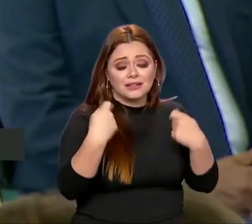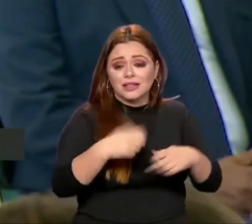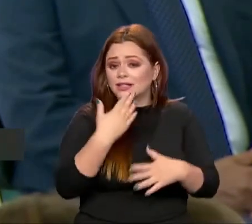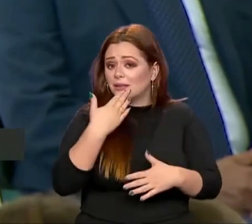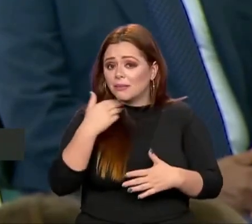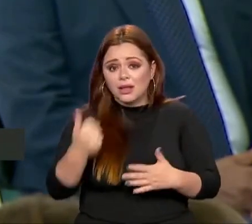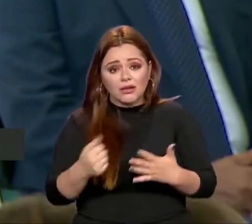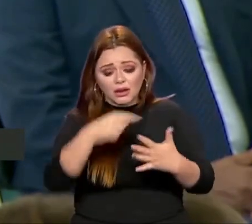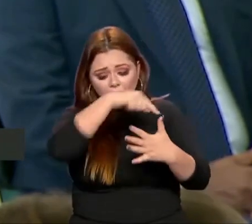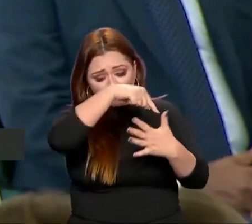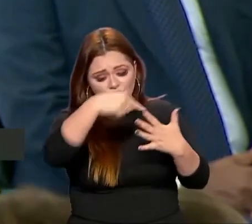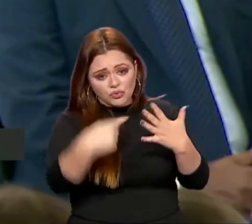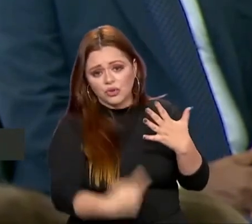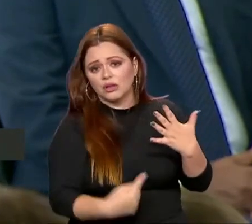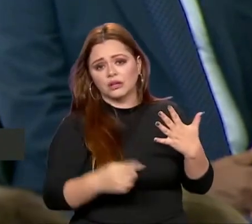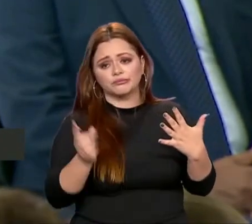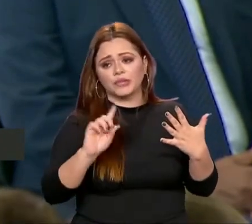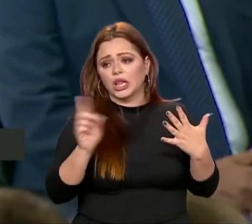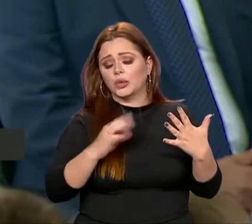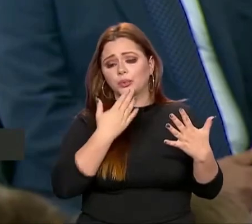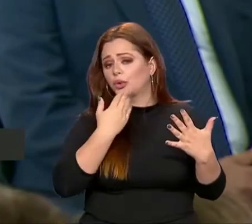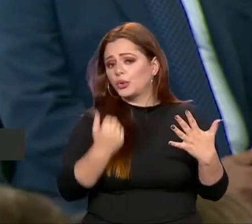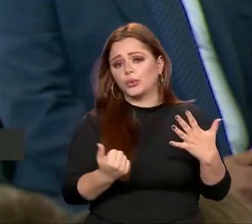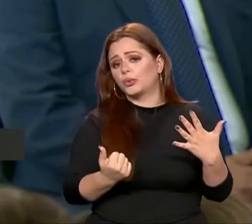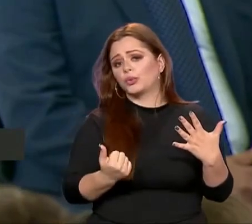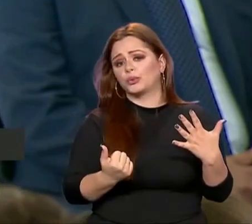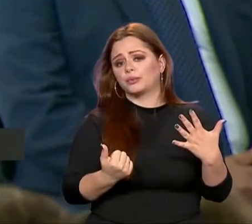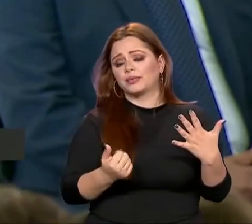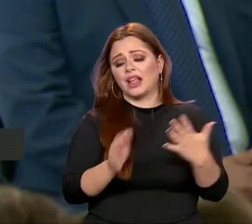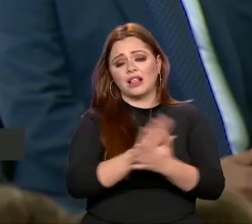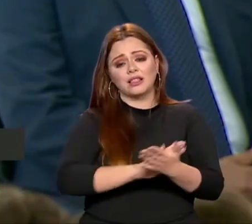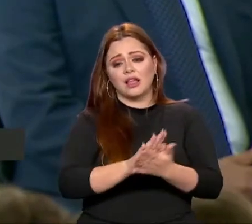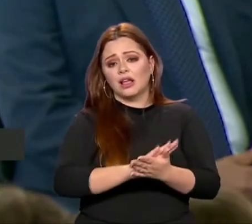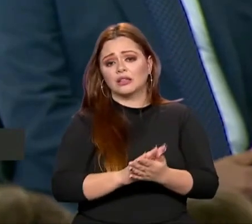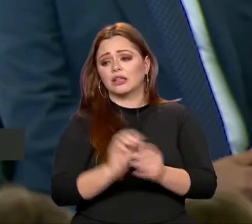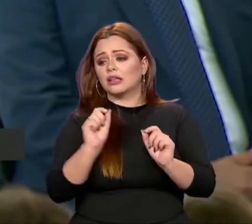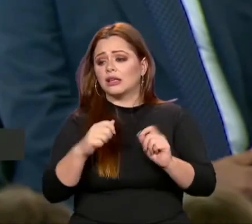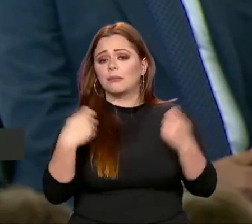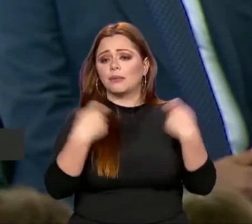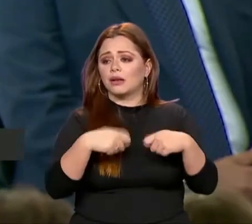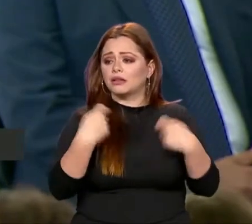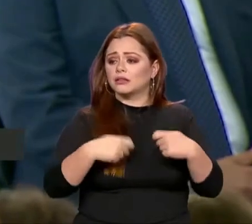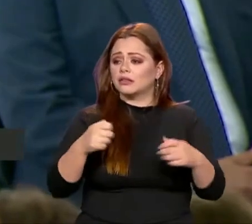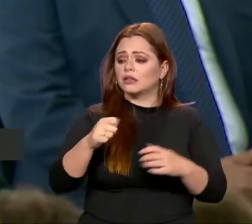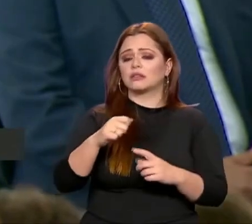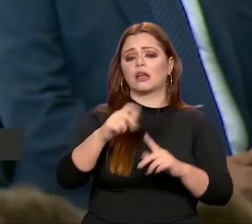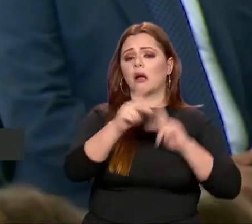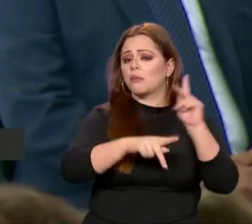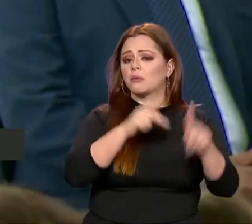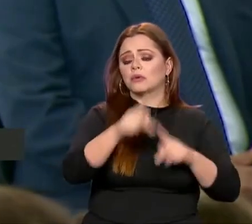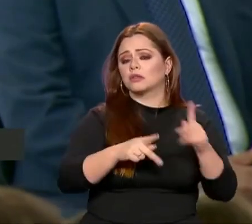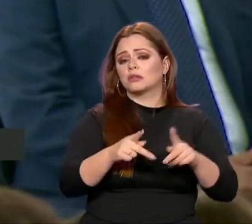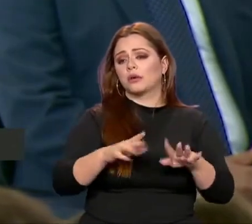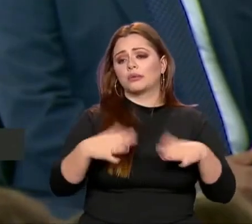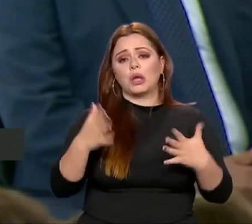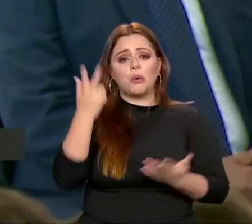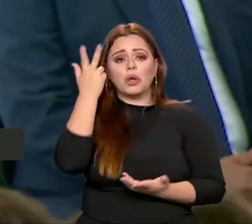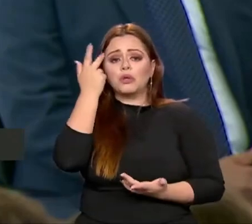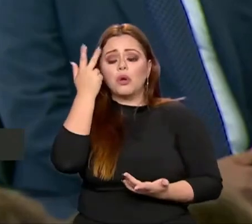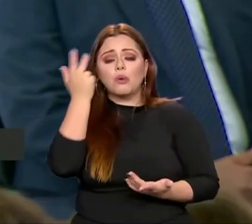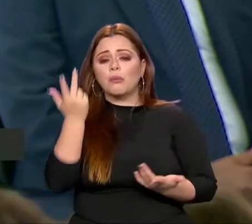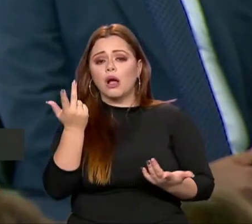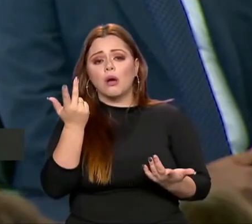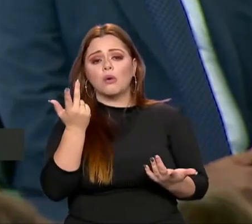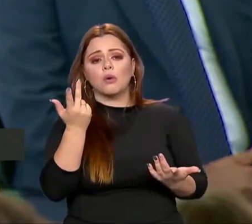e a qualidade não melhorou de acordo com a necessidade da população então é normal que um advogado procura